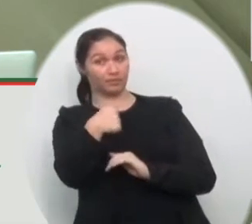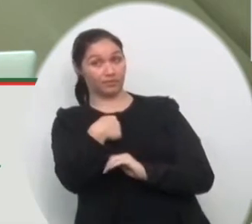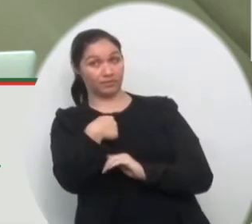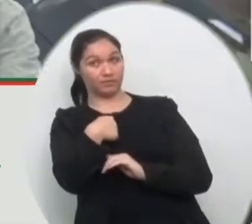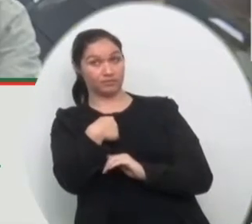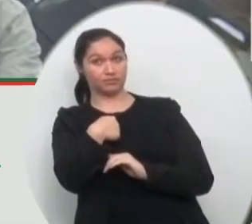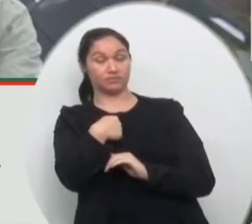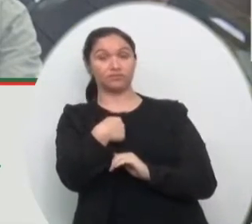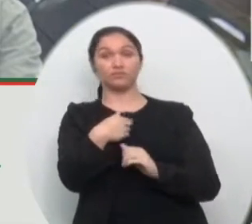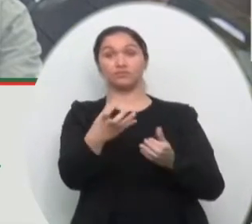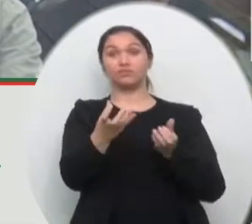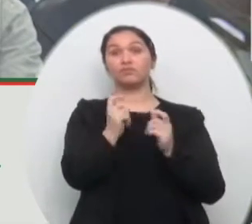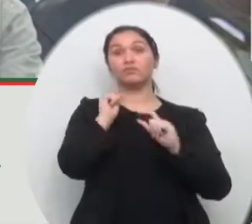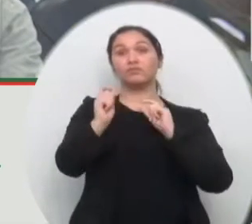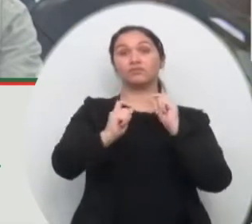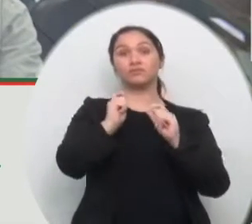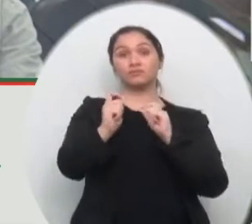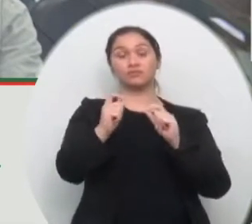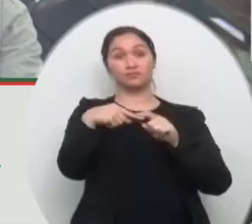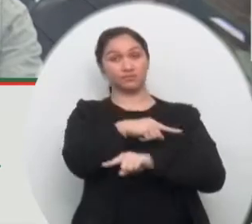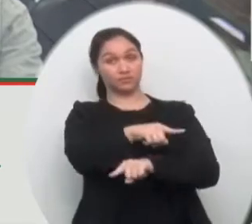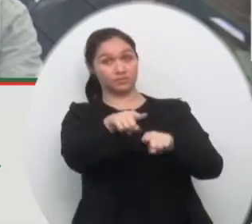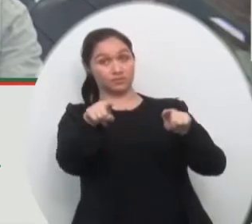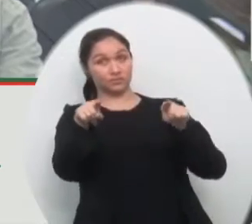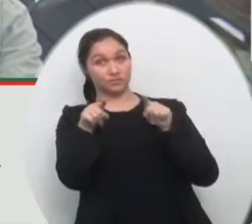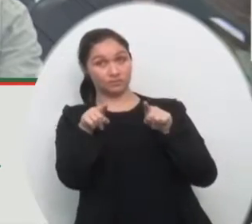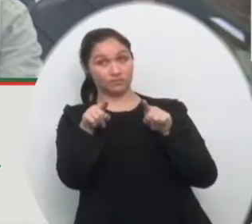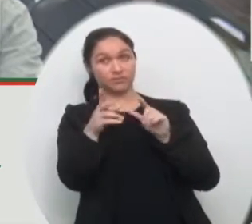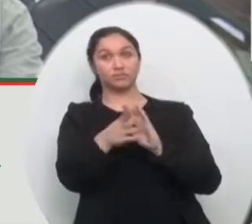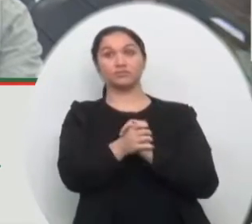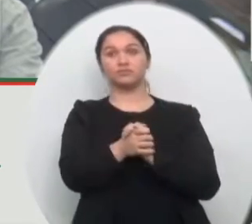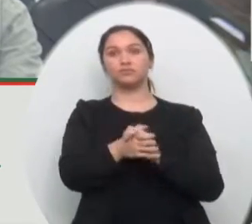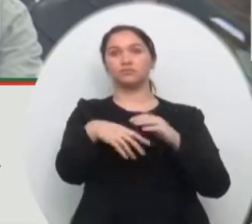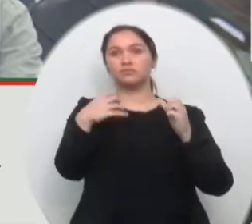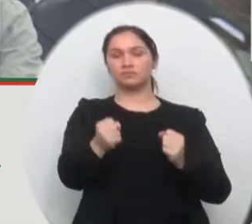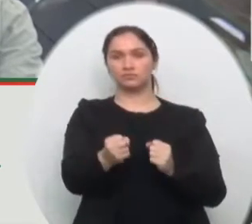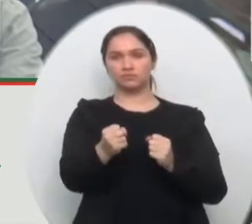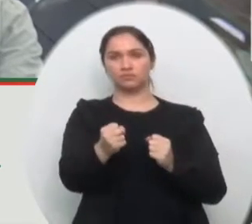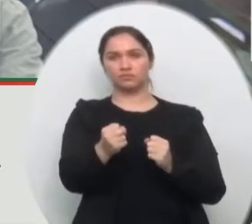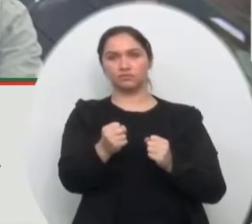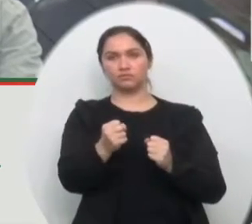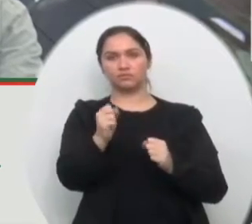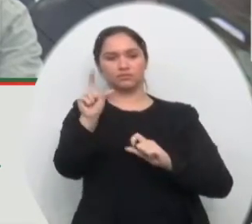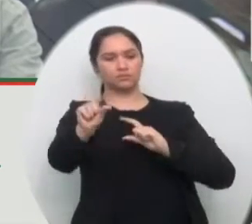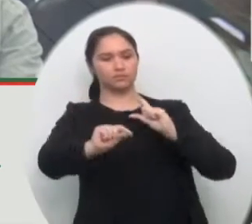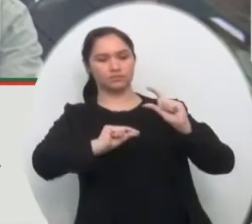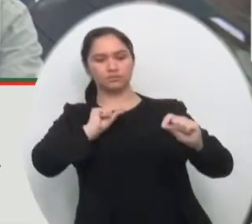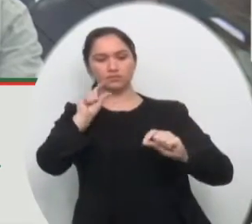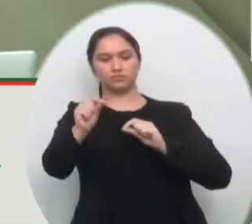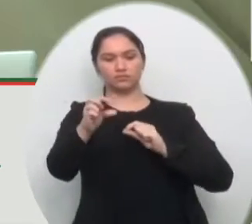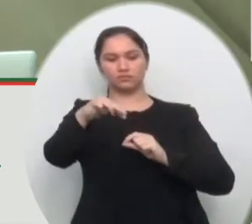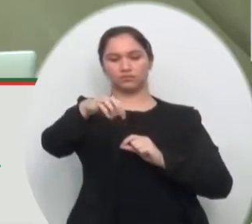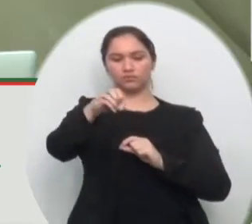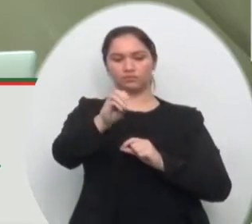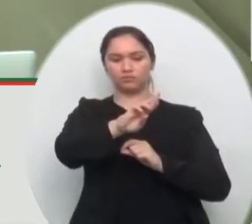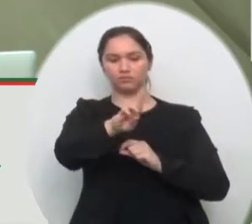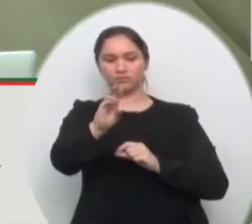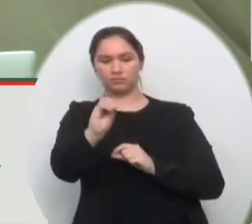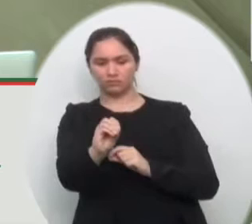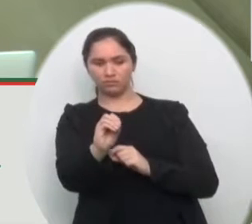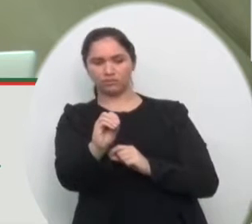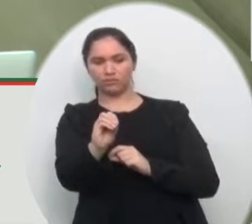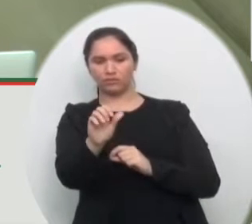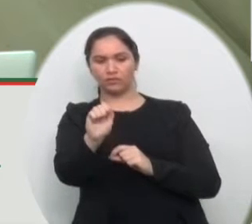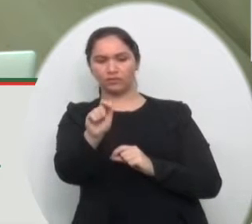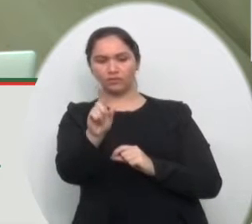é isso que a gente é. Então, até vocês, assim, podem decidir Morro Albino ou Capão Bonito. Agora, Verdinho, onde é Morro